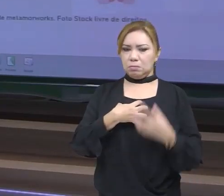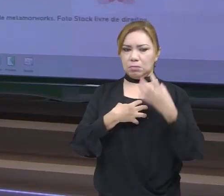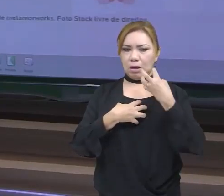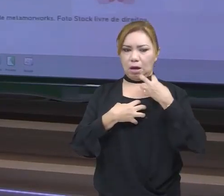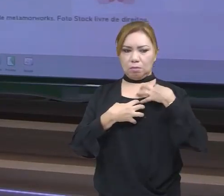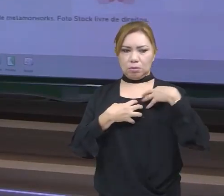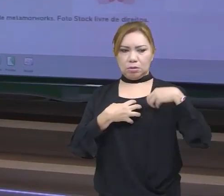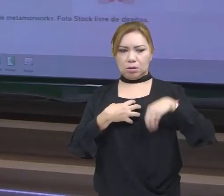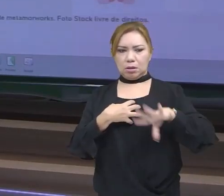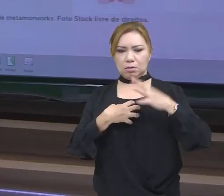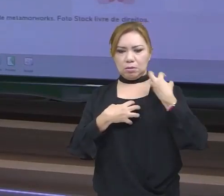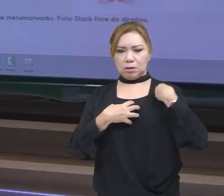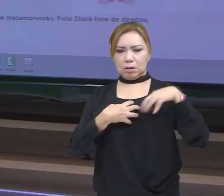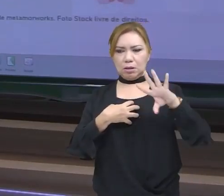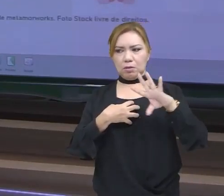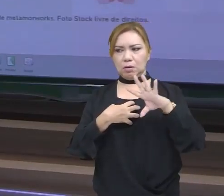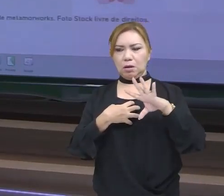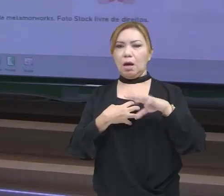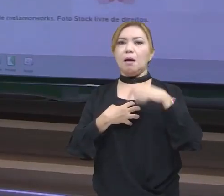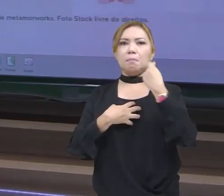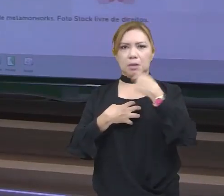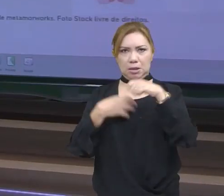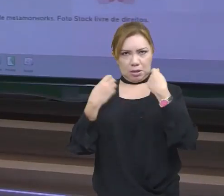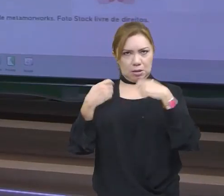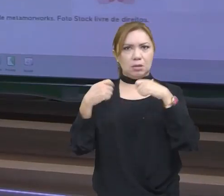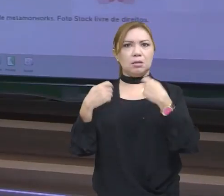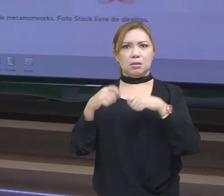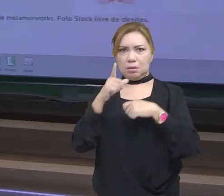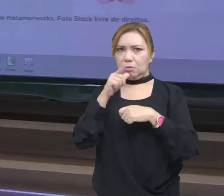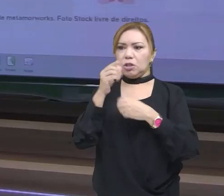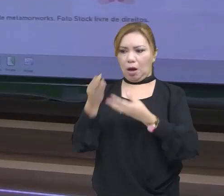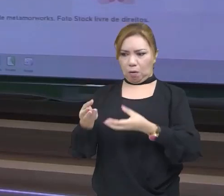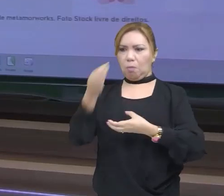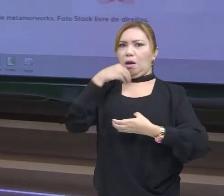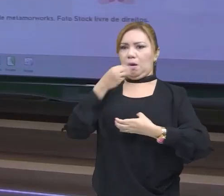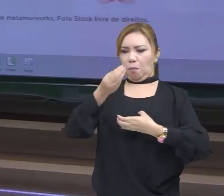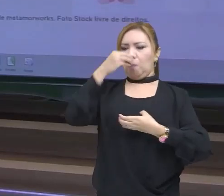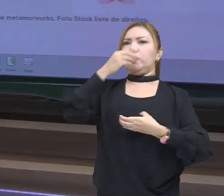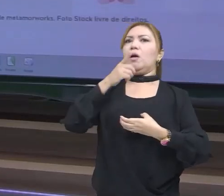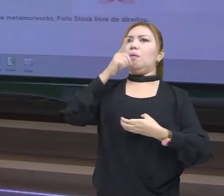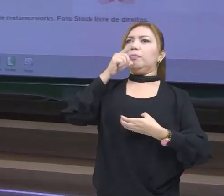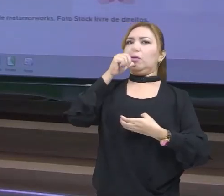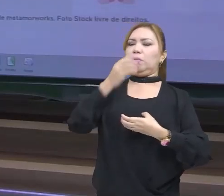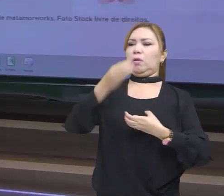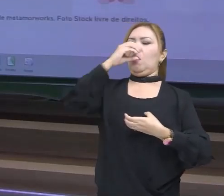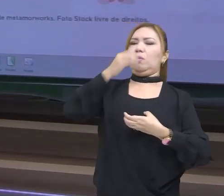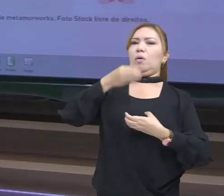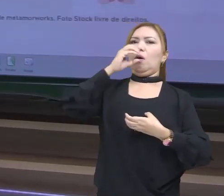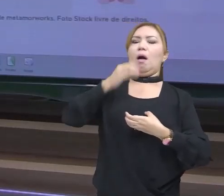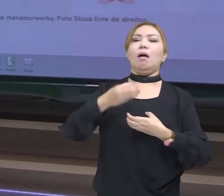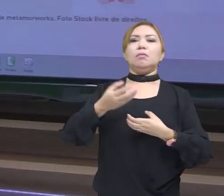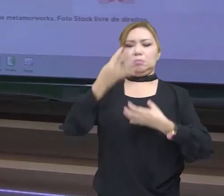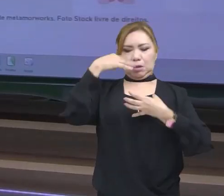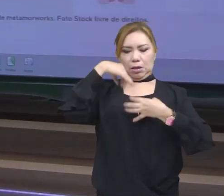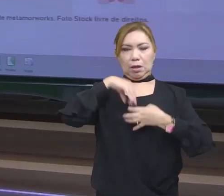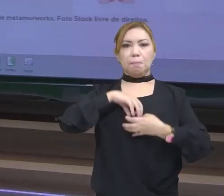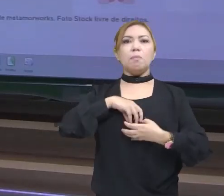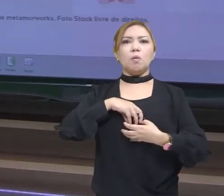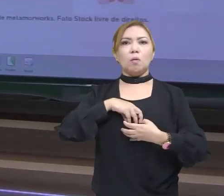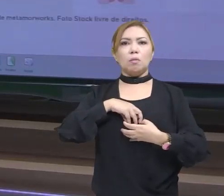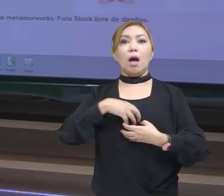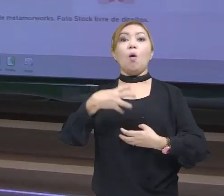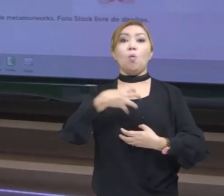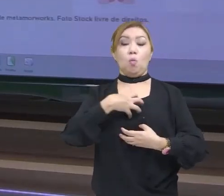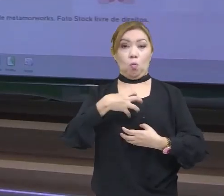corpo precisa equilibrar a temperatura. Então, quando você sai correndo, corre muito, muito, muito, dá aquela sede por conta disso. Por